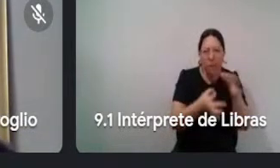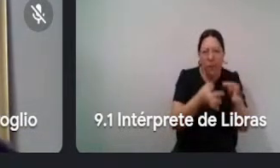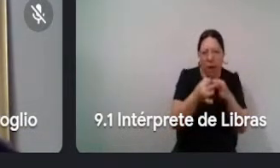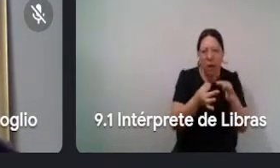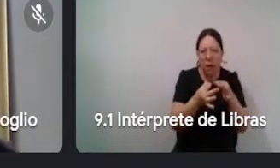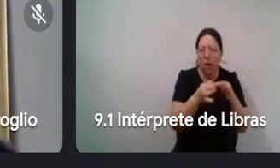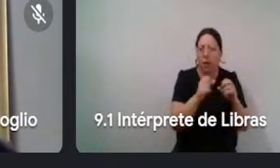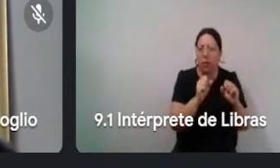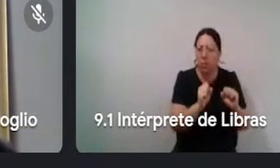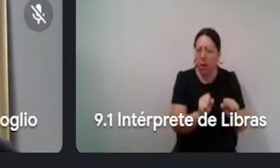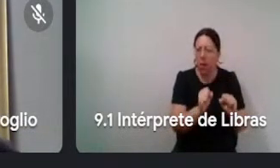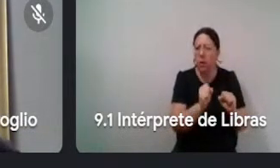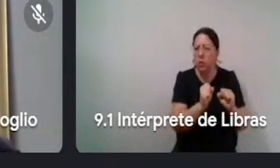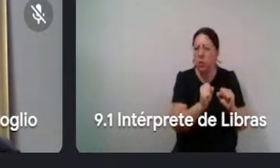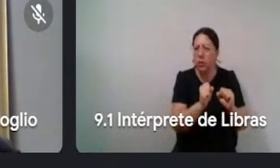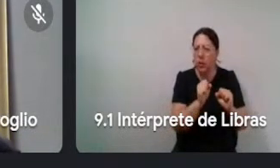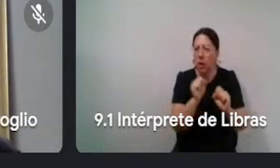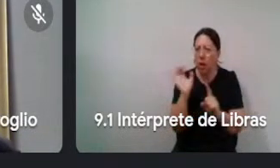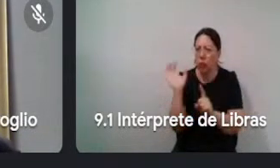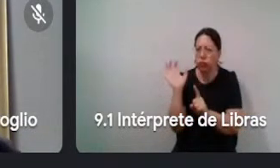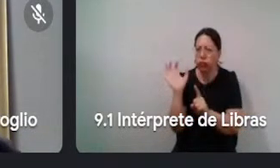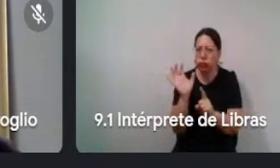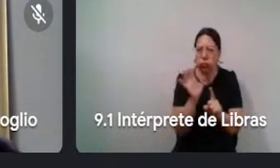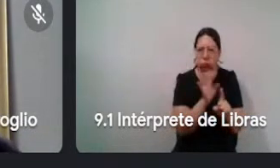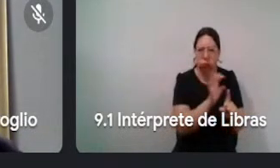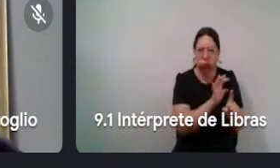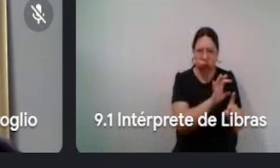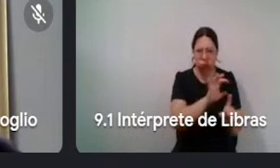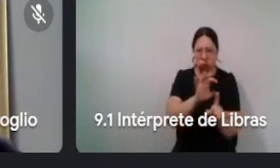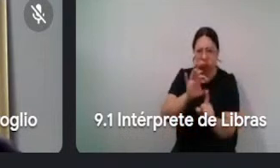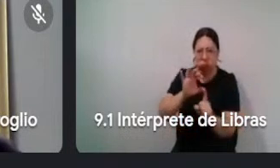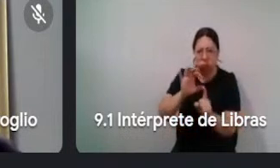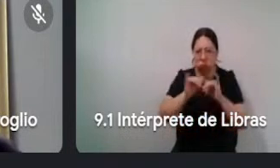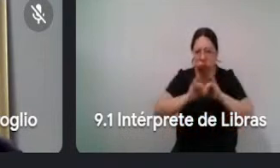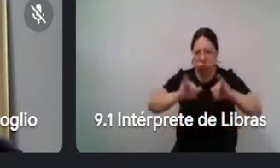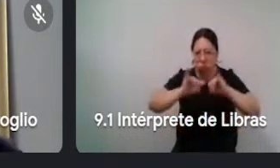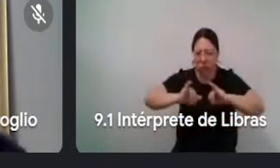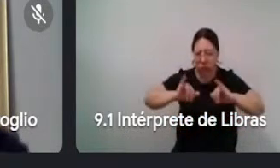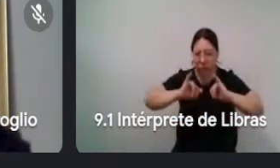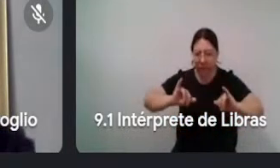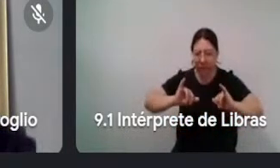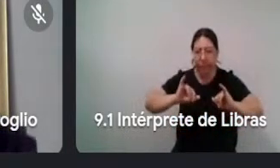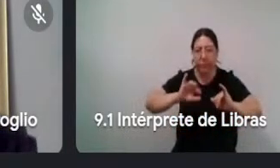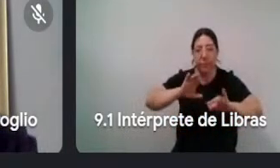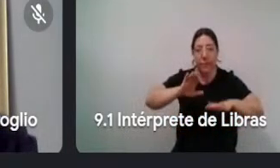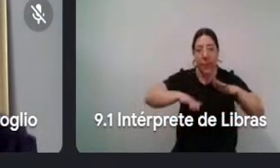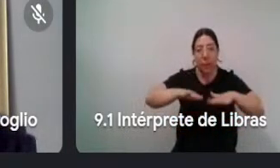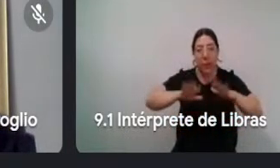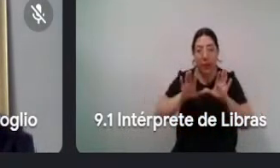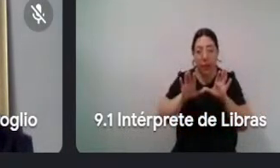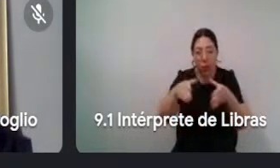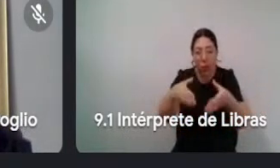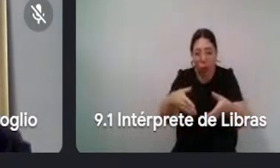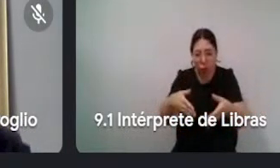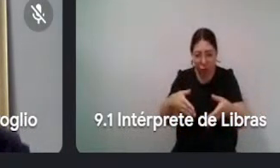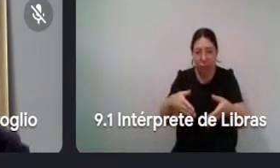para atingir um público diversificado, em ambiente próprio à manipulação dos